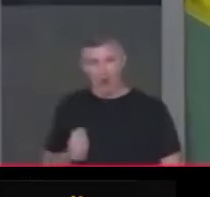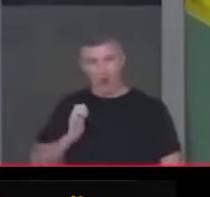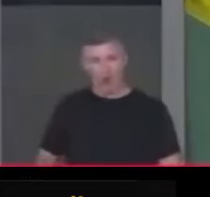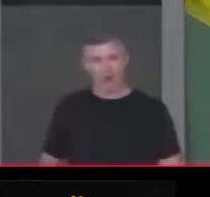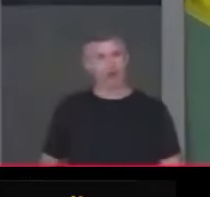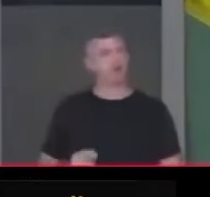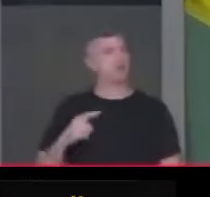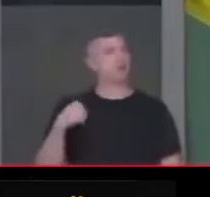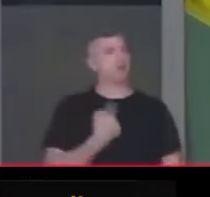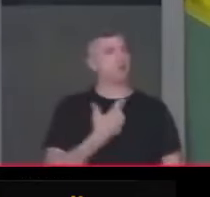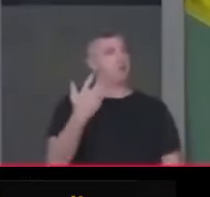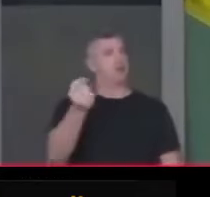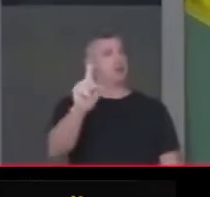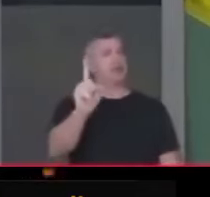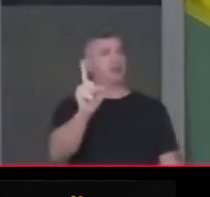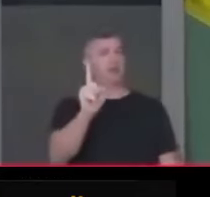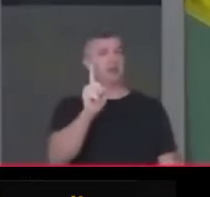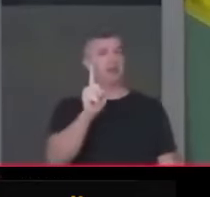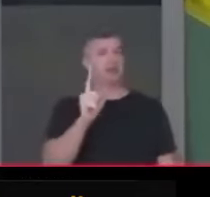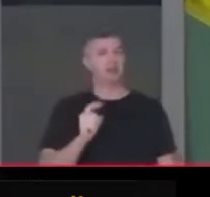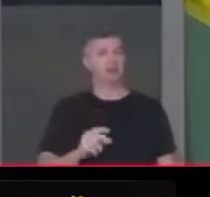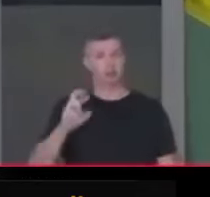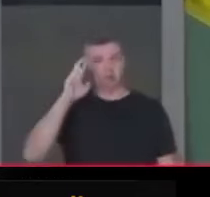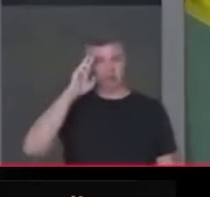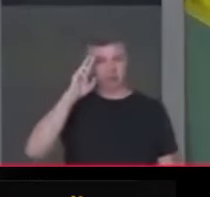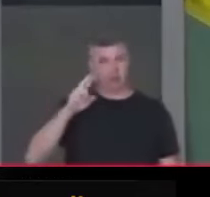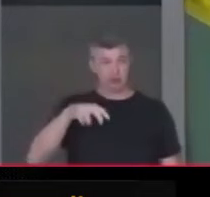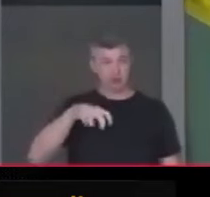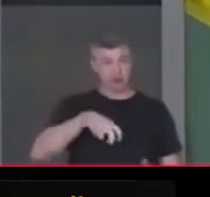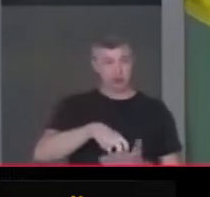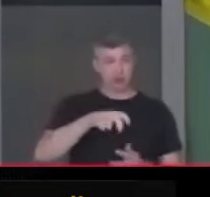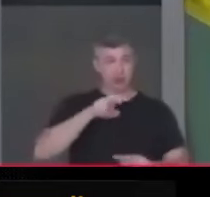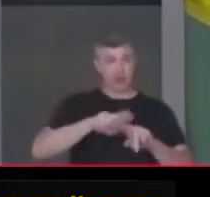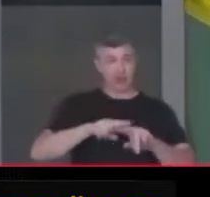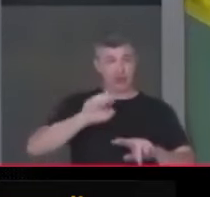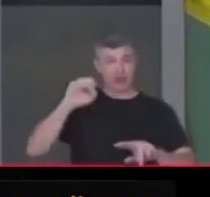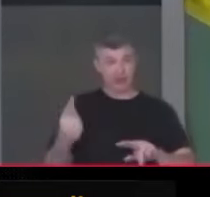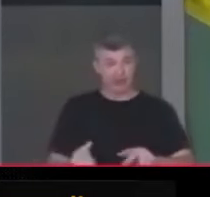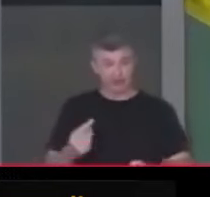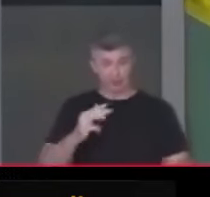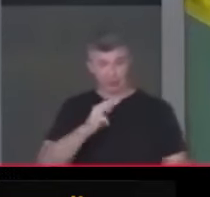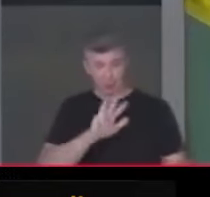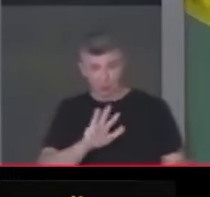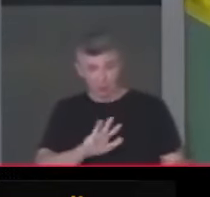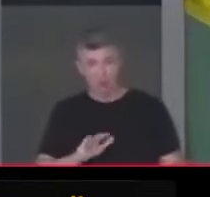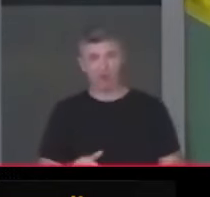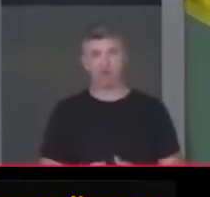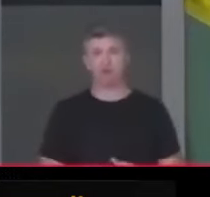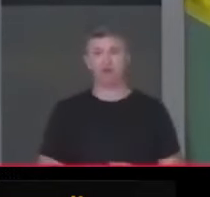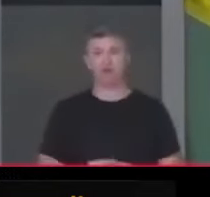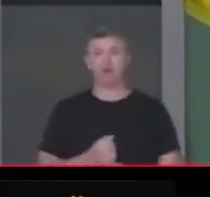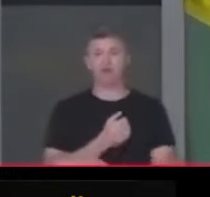nós não vamos aceitar. O senhor descondenado Lula disse que